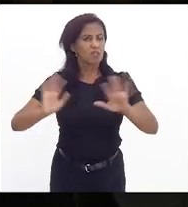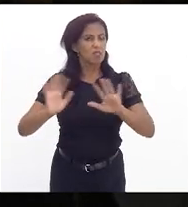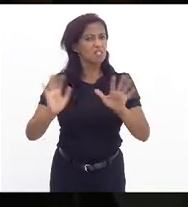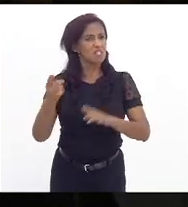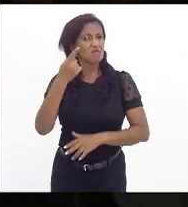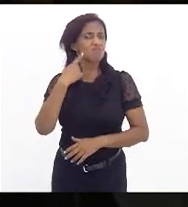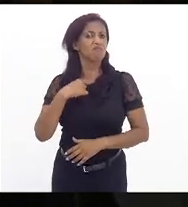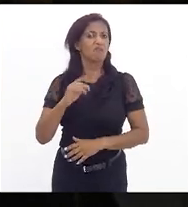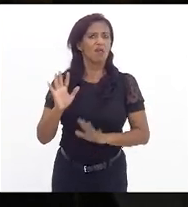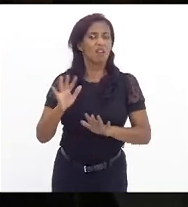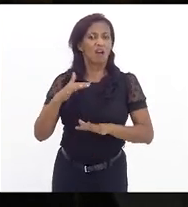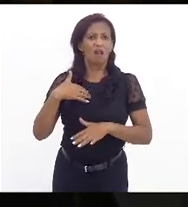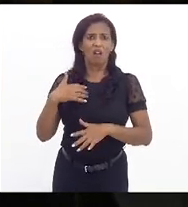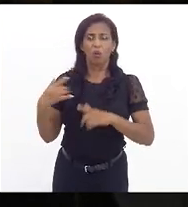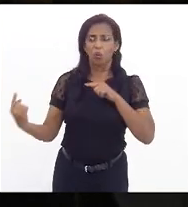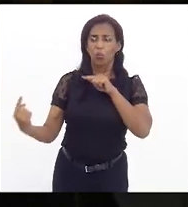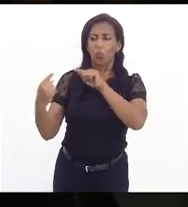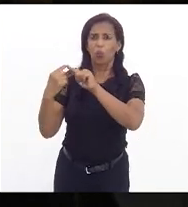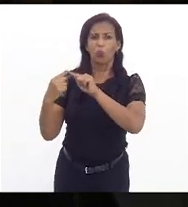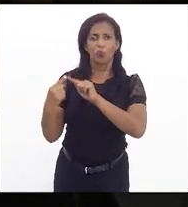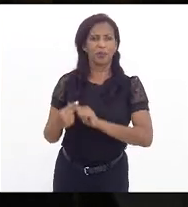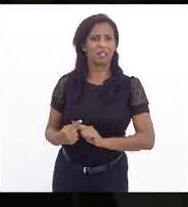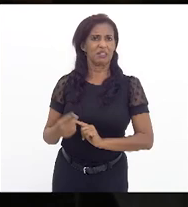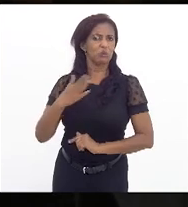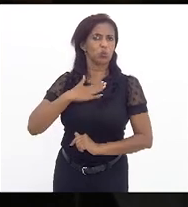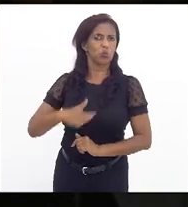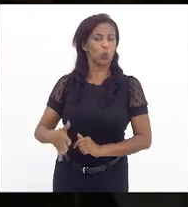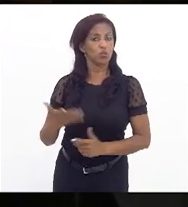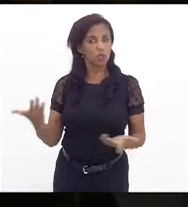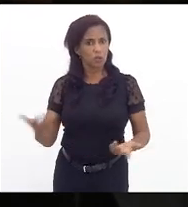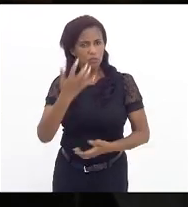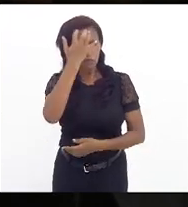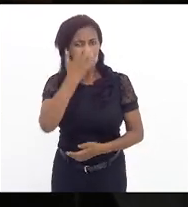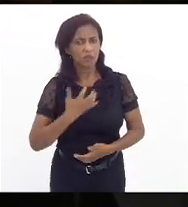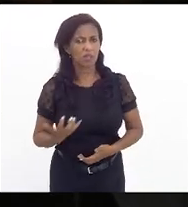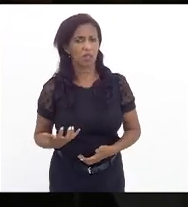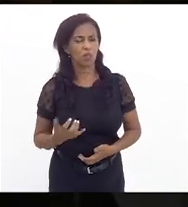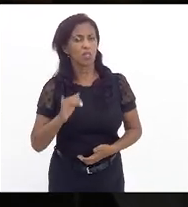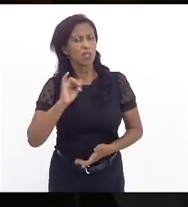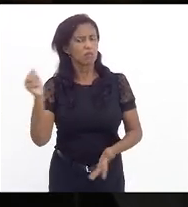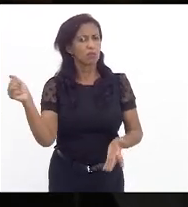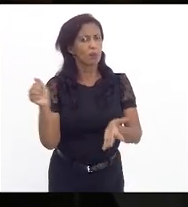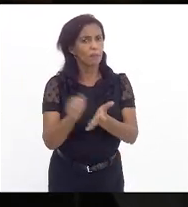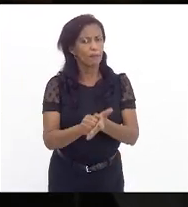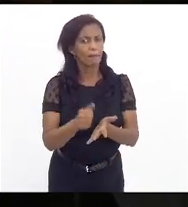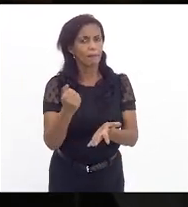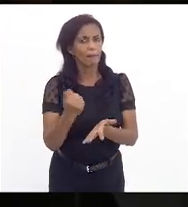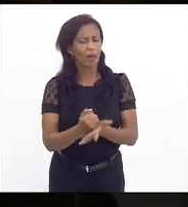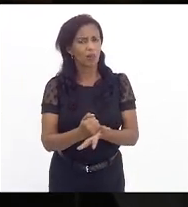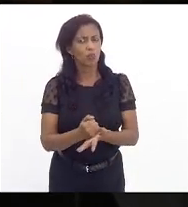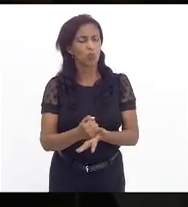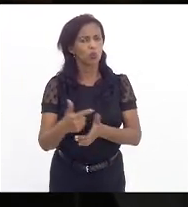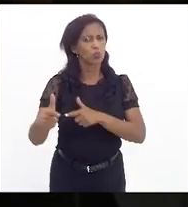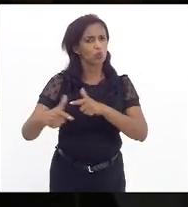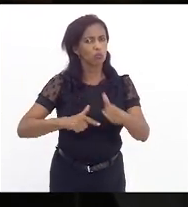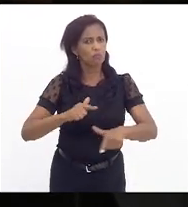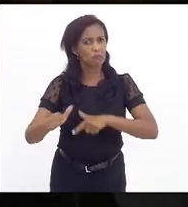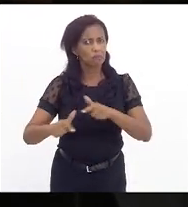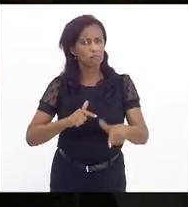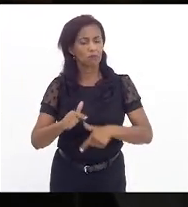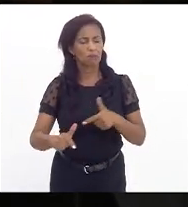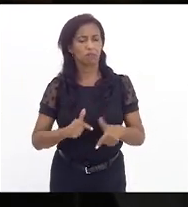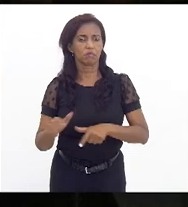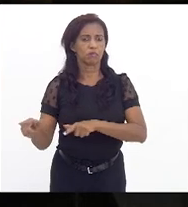sequer a área que ele se identifica? Então é muito grave. Isso vai ter um impacto no trabalho dos